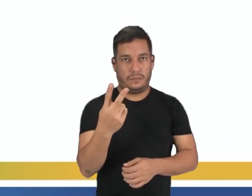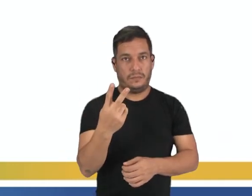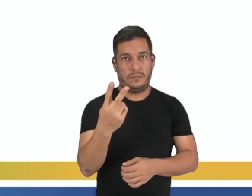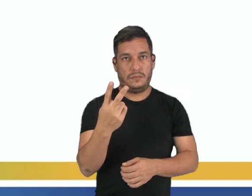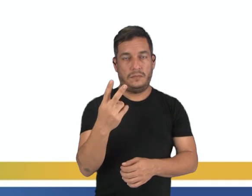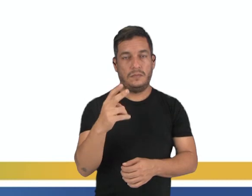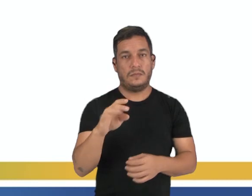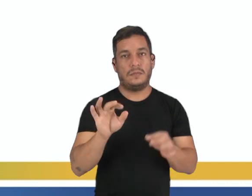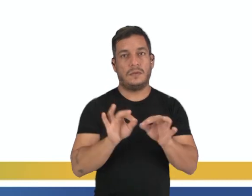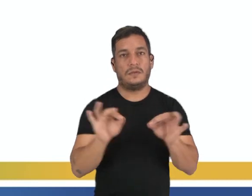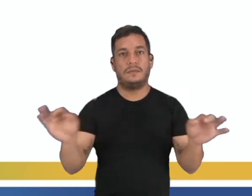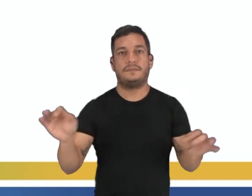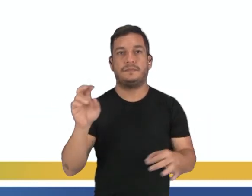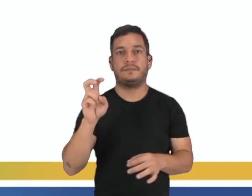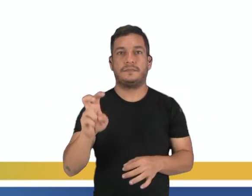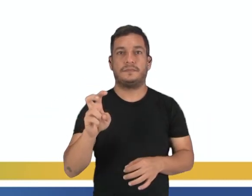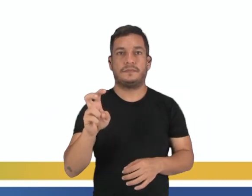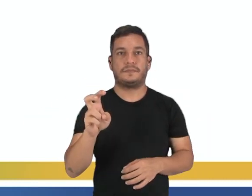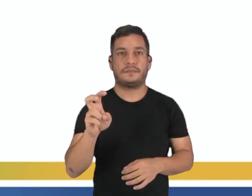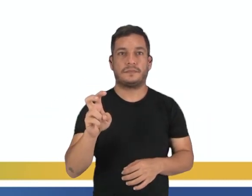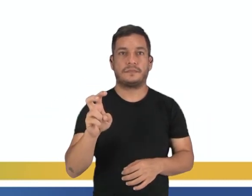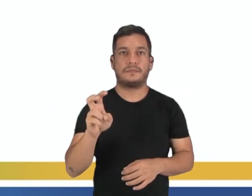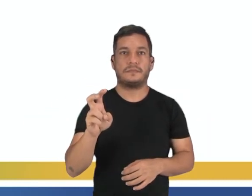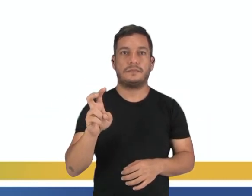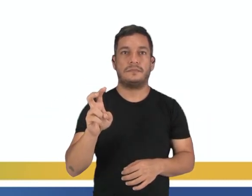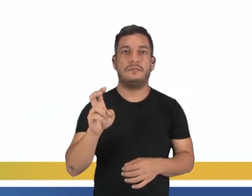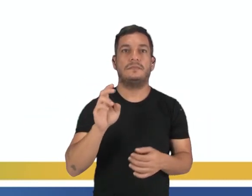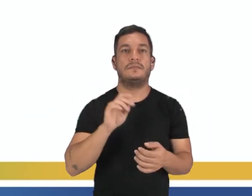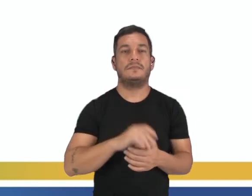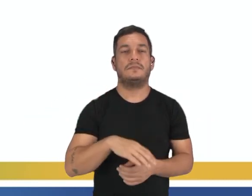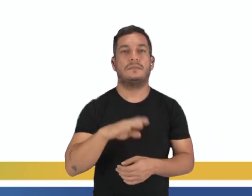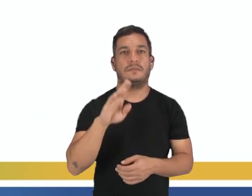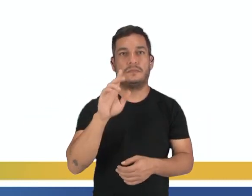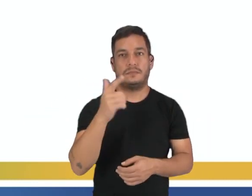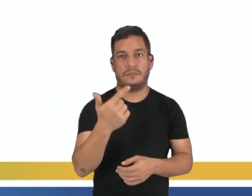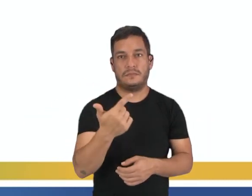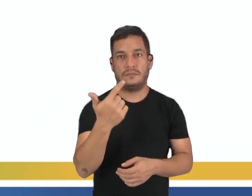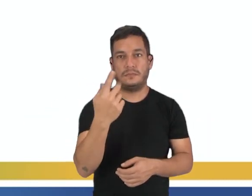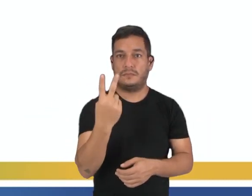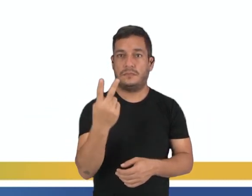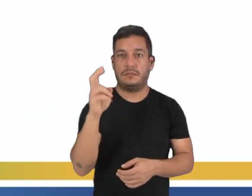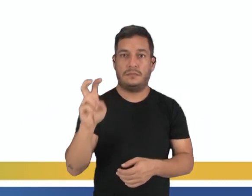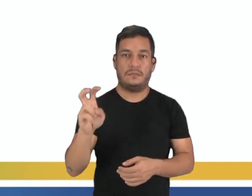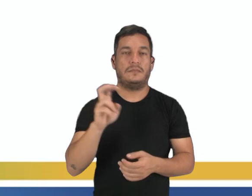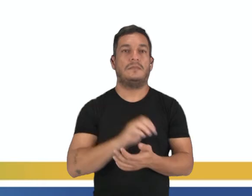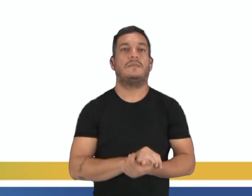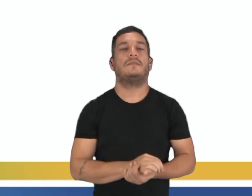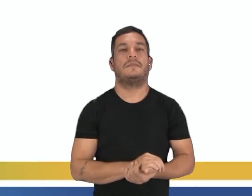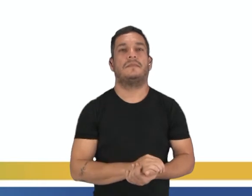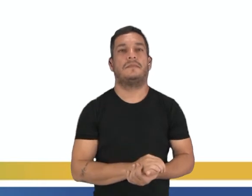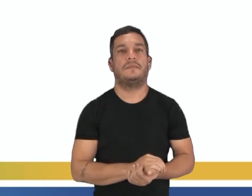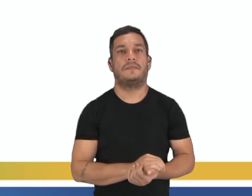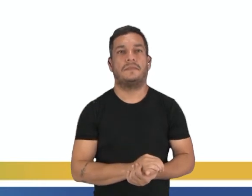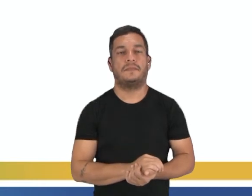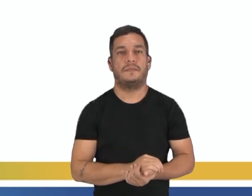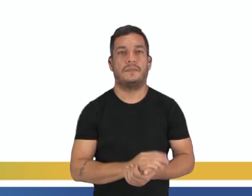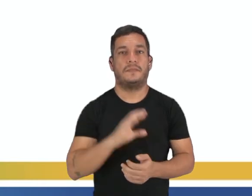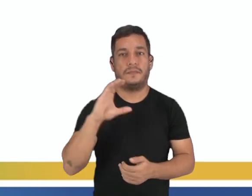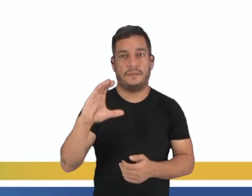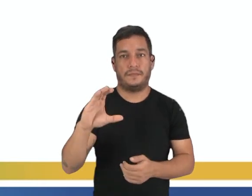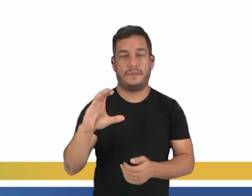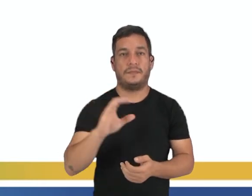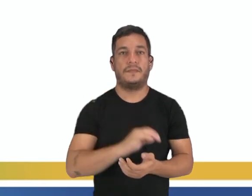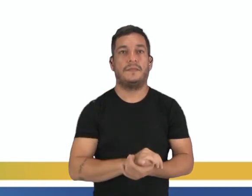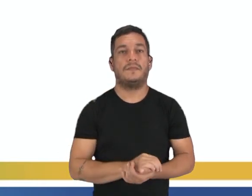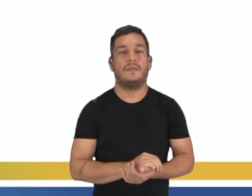eixo vertical no 5. Então, nós vamos indicar como sendo a posição 2, 5, ok? O C,